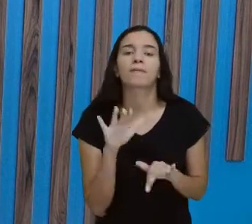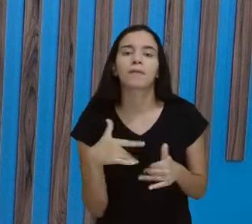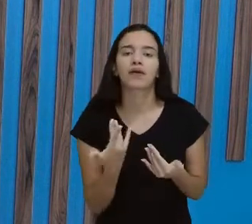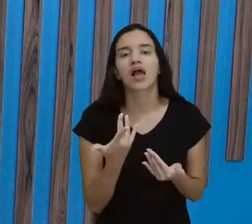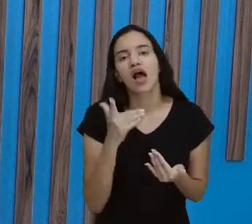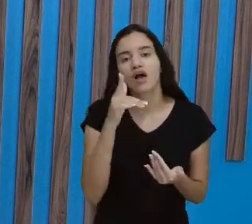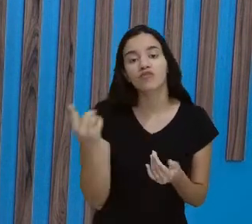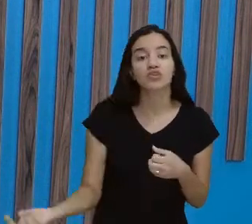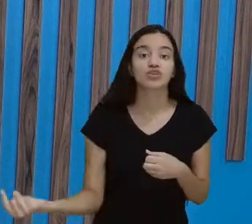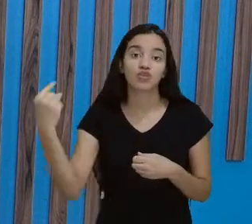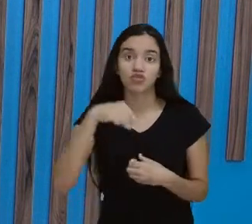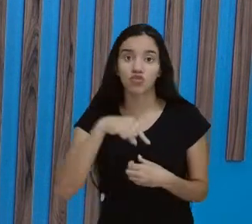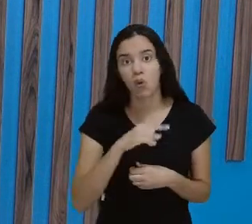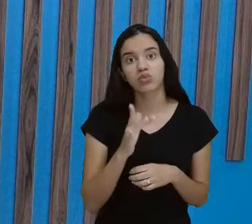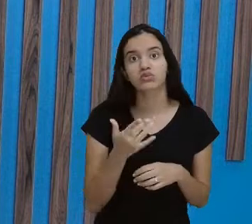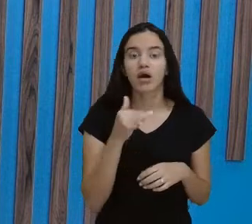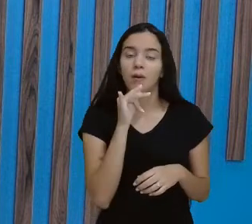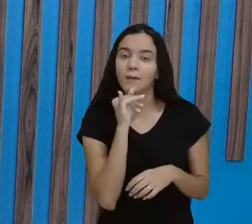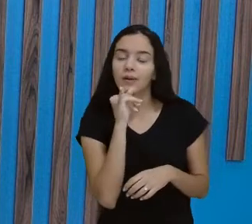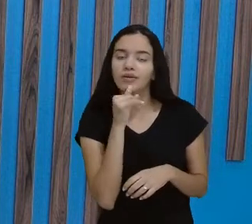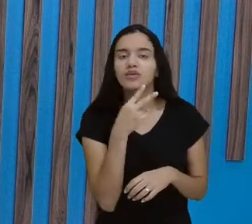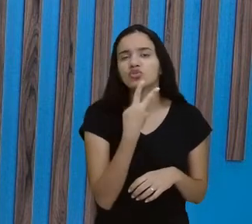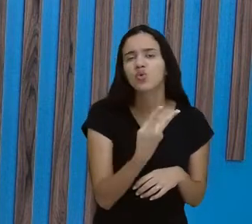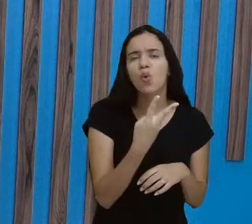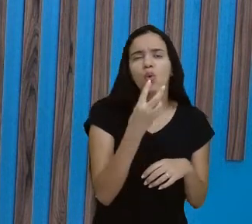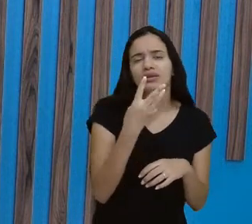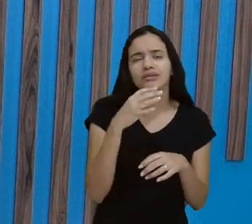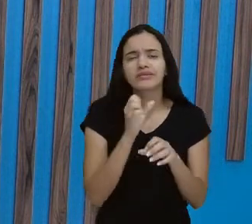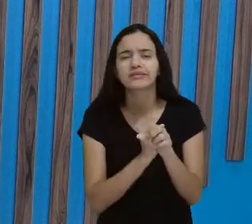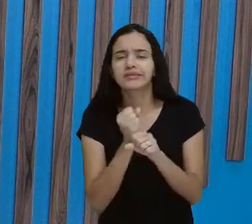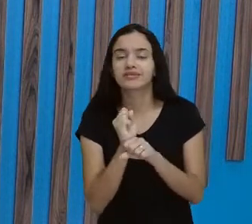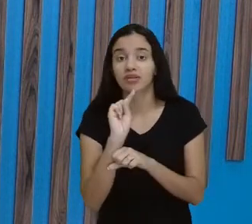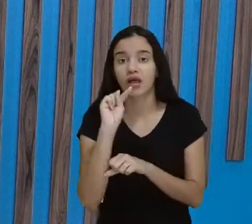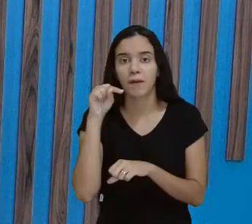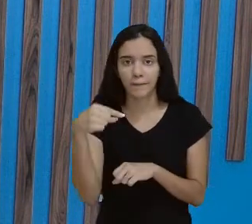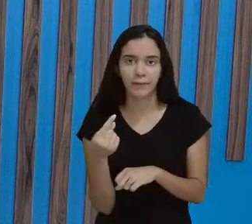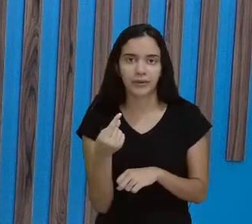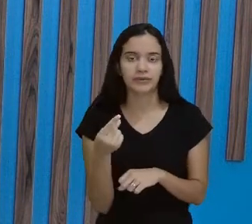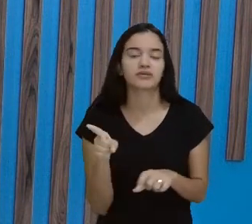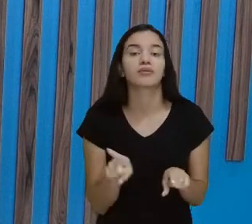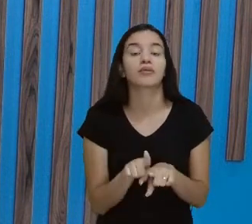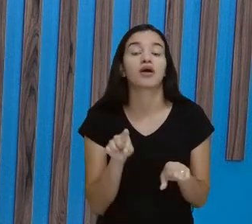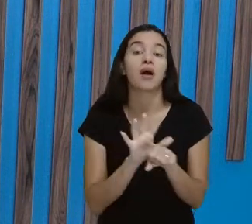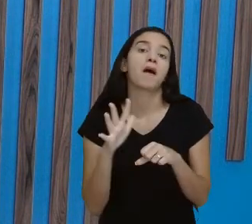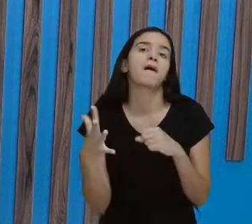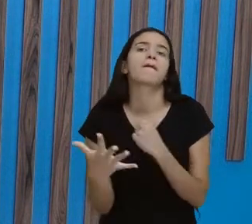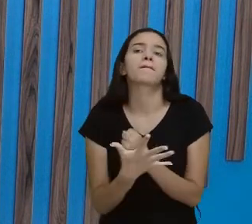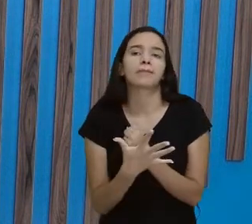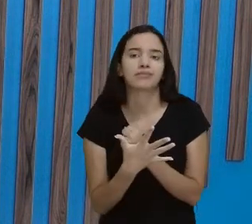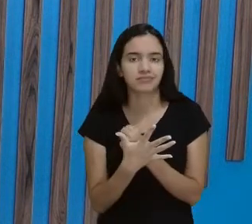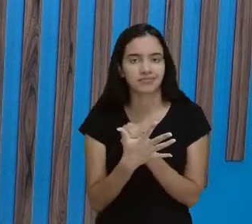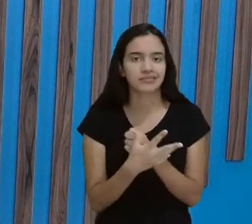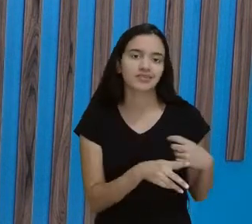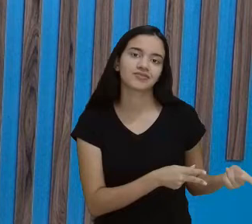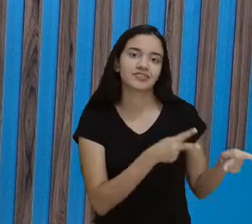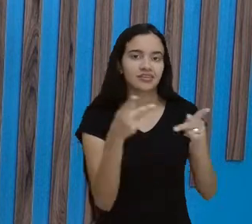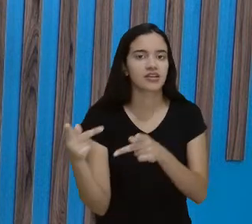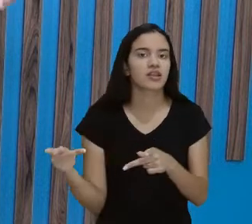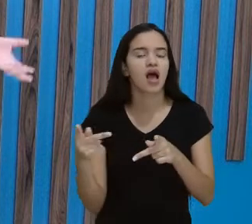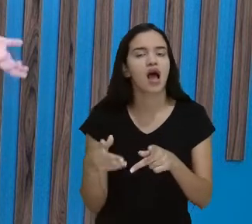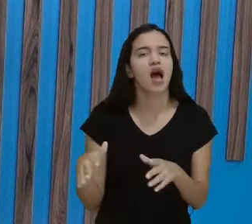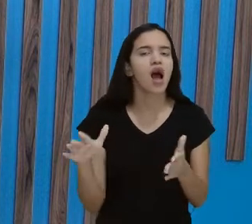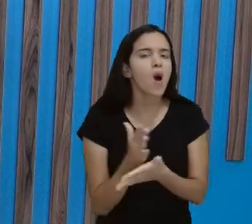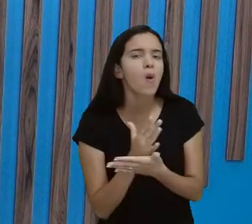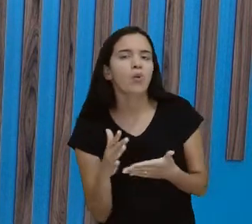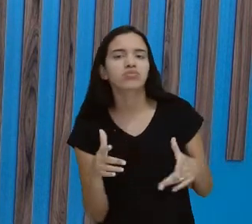e você volta lá, por exemplo, 2, 3 anos, né? Principalmente essa questão aí da pandemia, a gente deixou muito de visitar alguns lugares. E